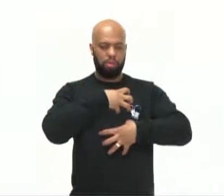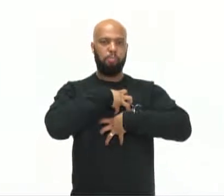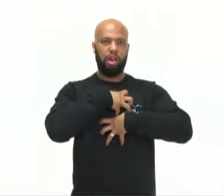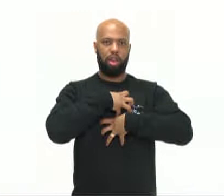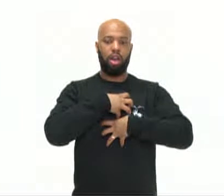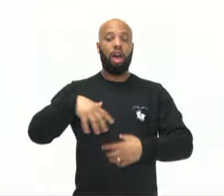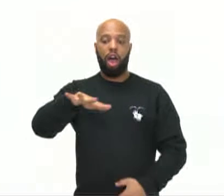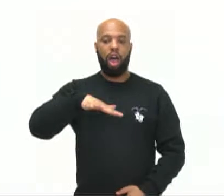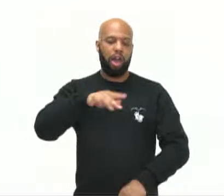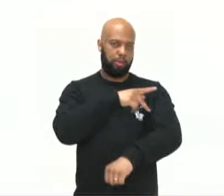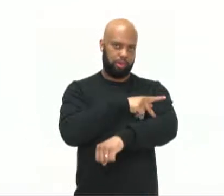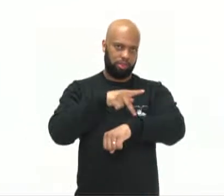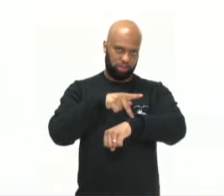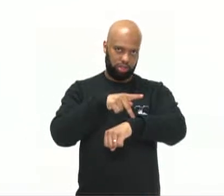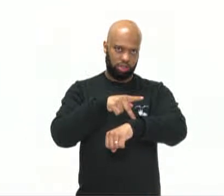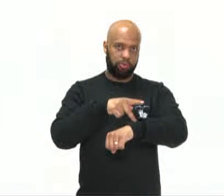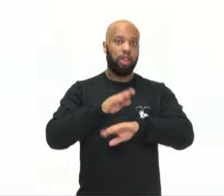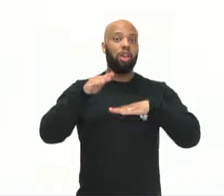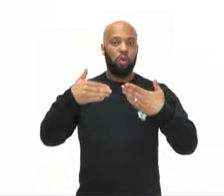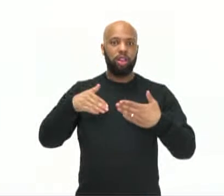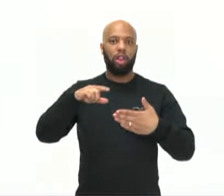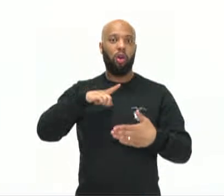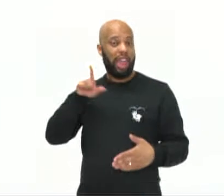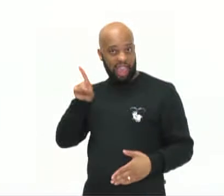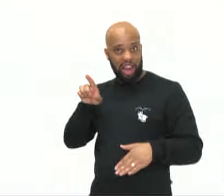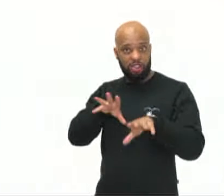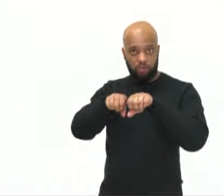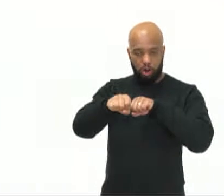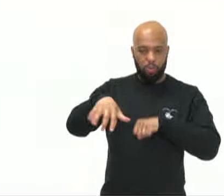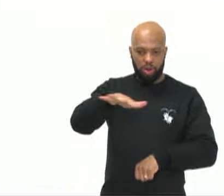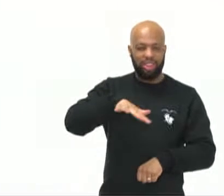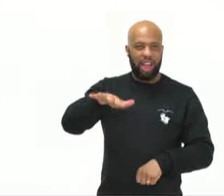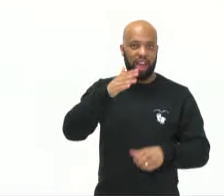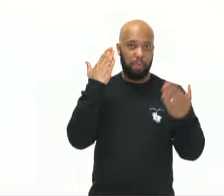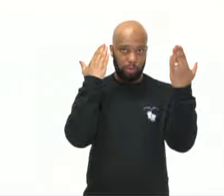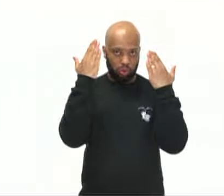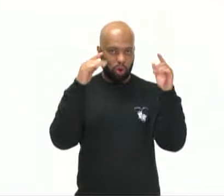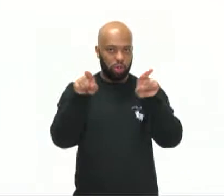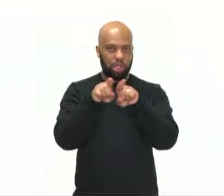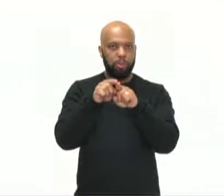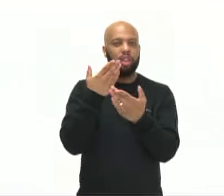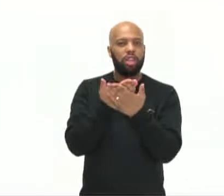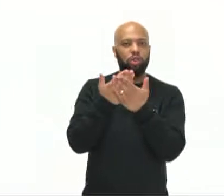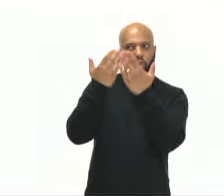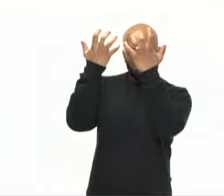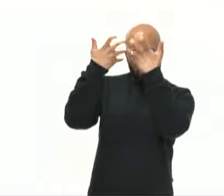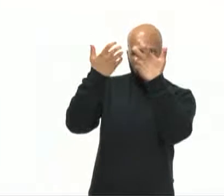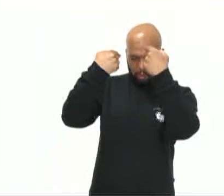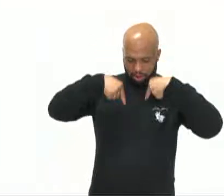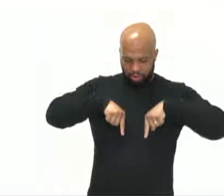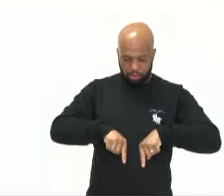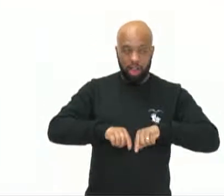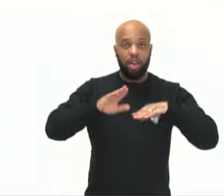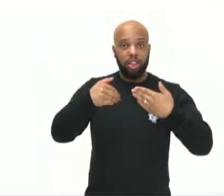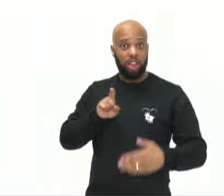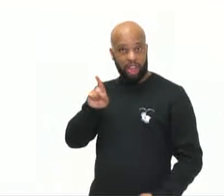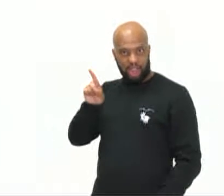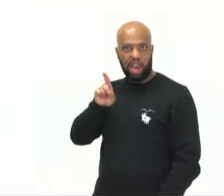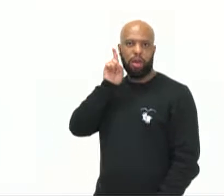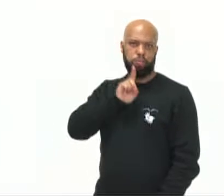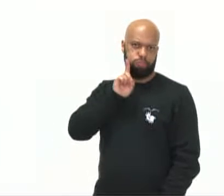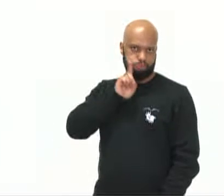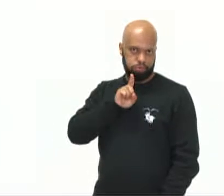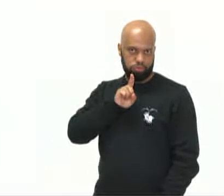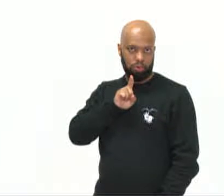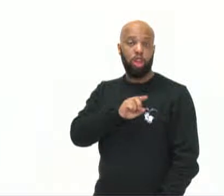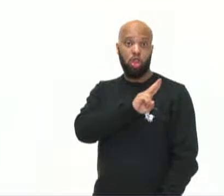meios pedagógicos. Formado no campo da psicologia e da neurologia, o cientista norte-americano Howard Gardner